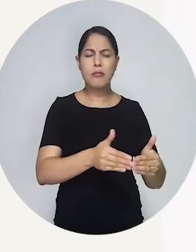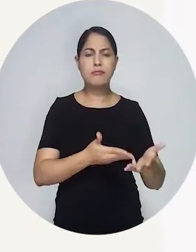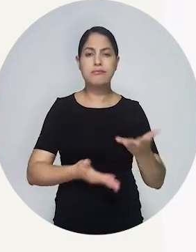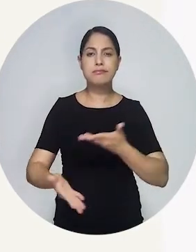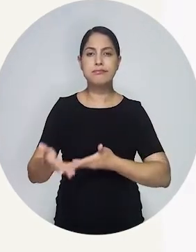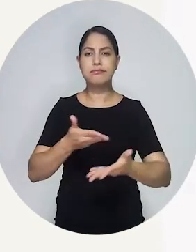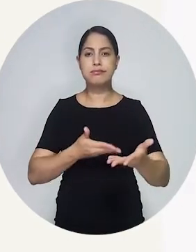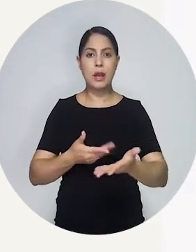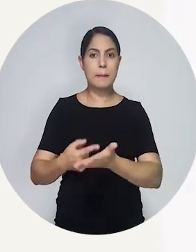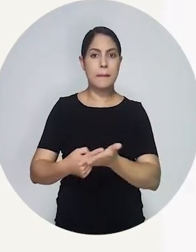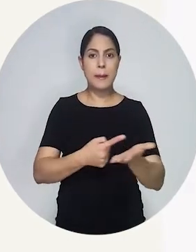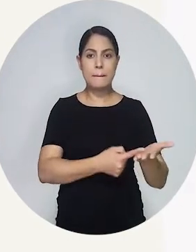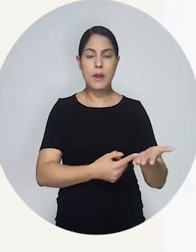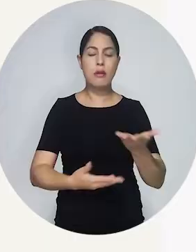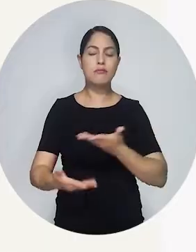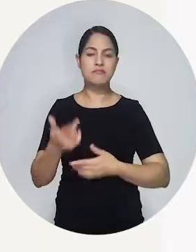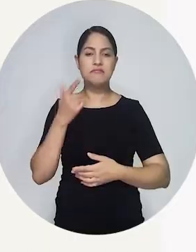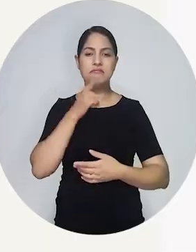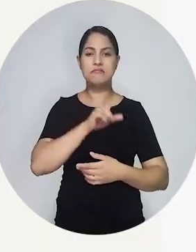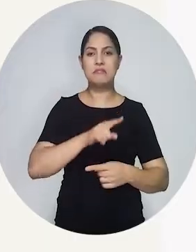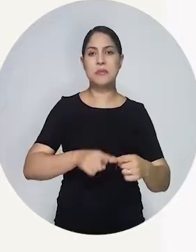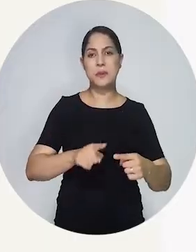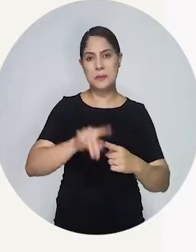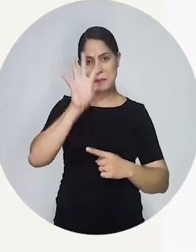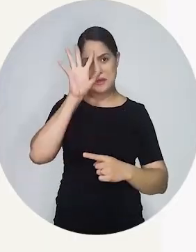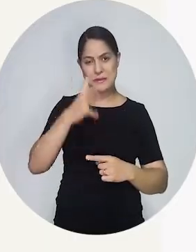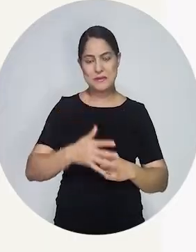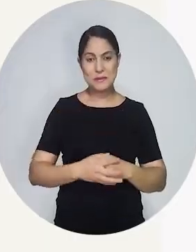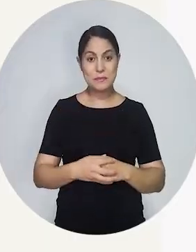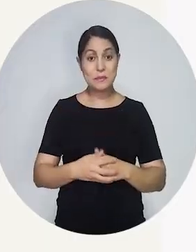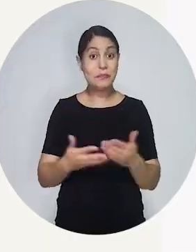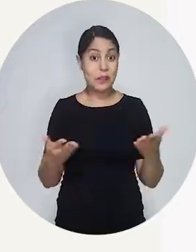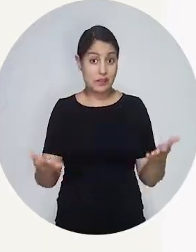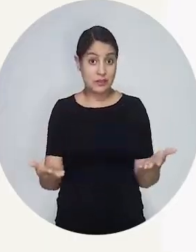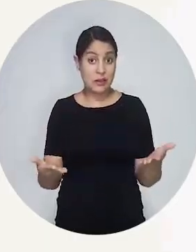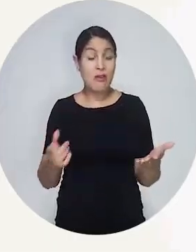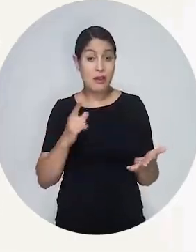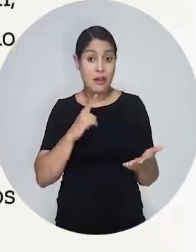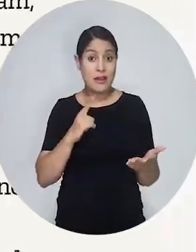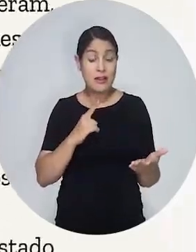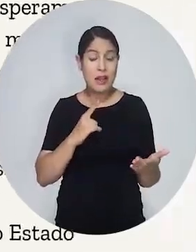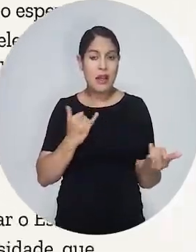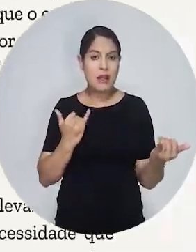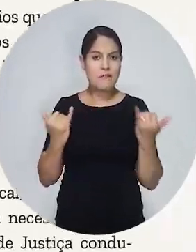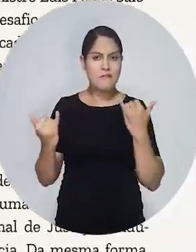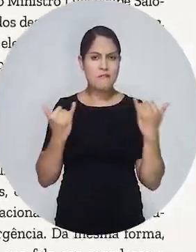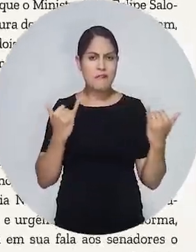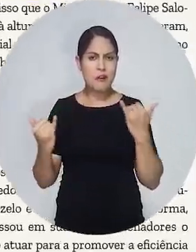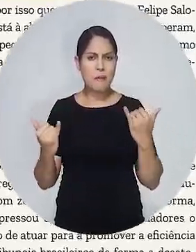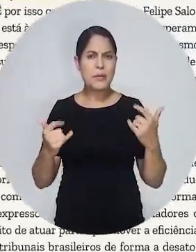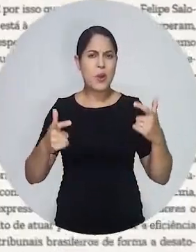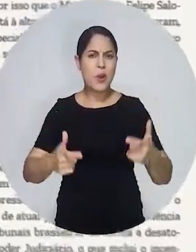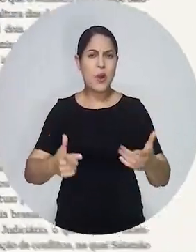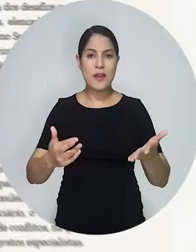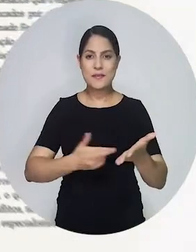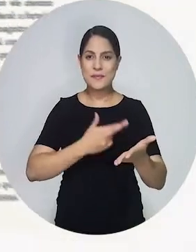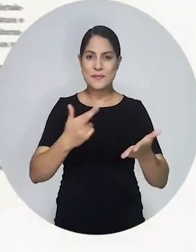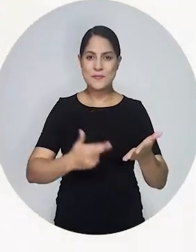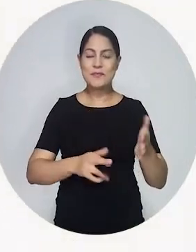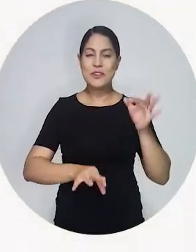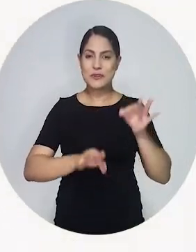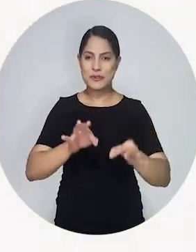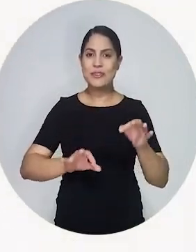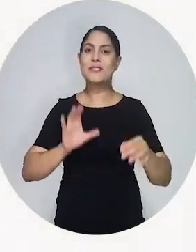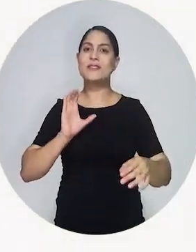o transformou em referência na mediação de conflitos. Fecha aspas. Essa e outras participações da OAB Nacional na